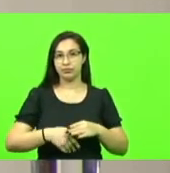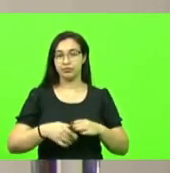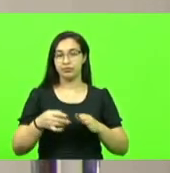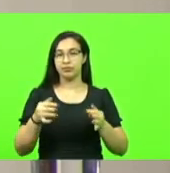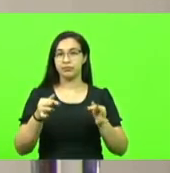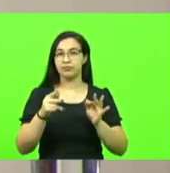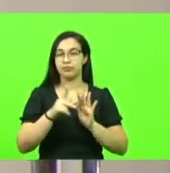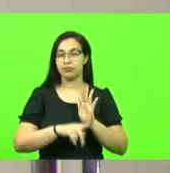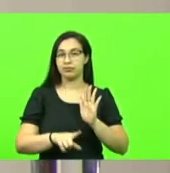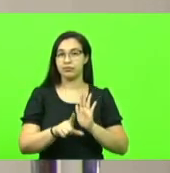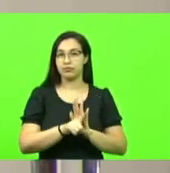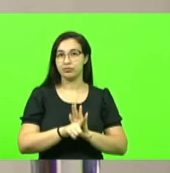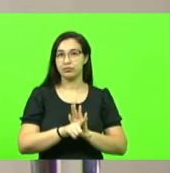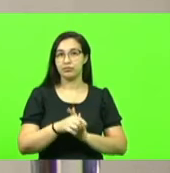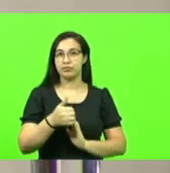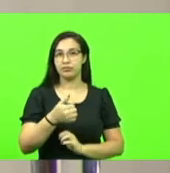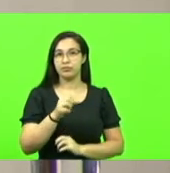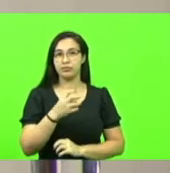projeto de lei